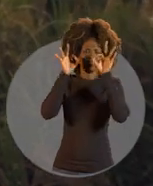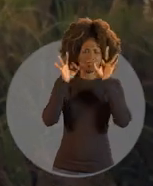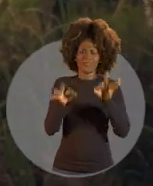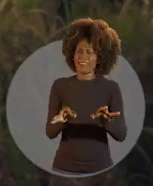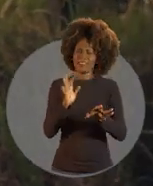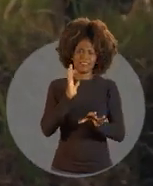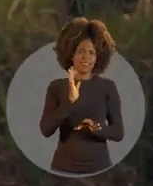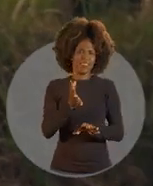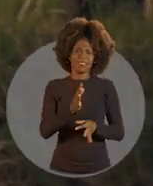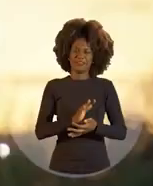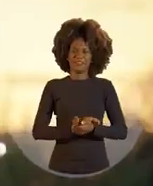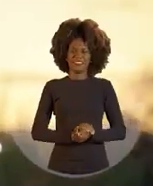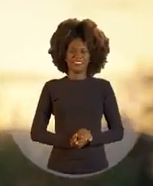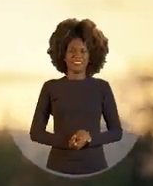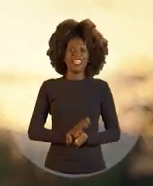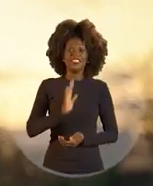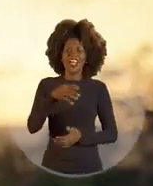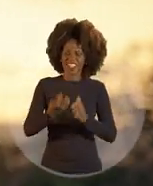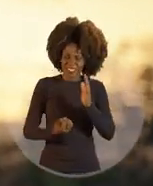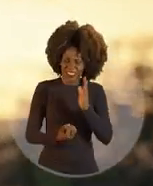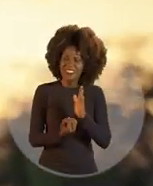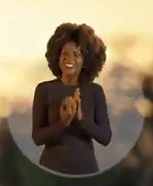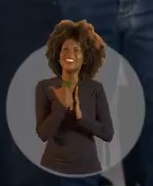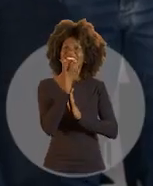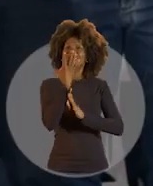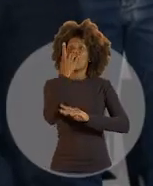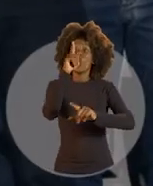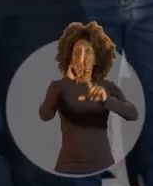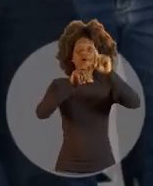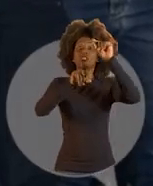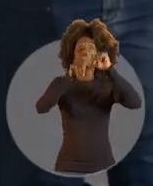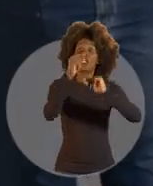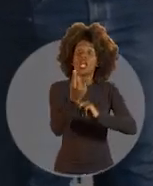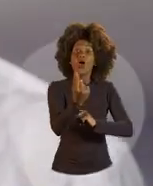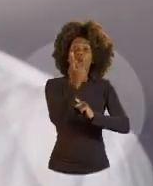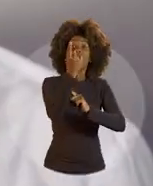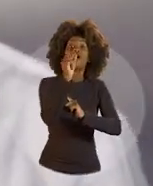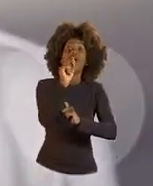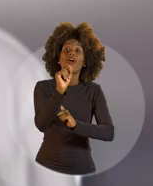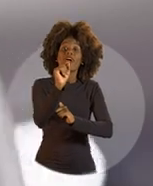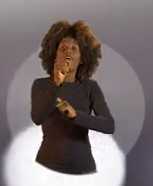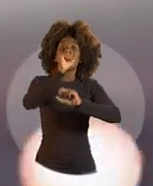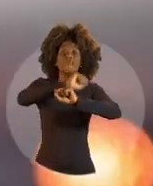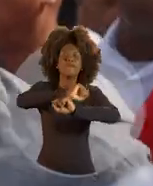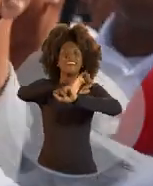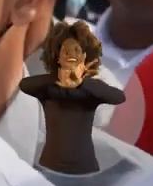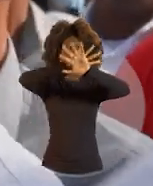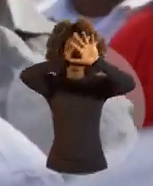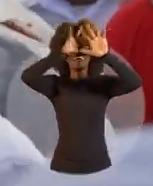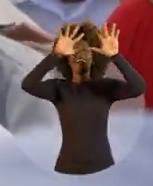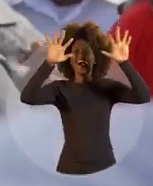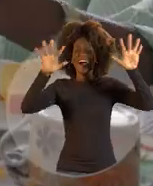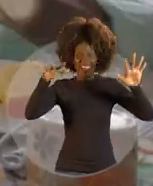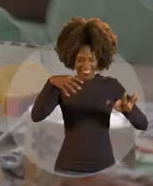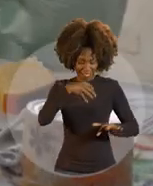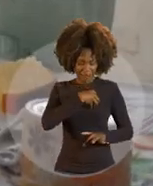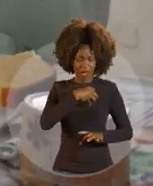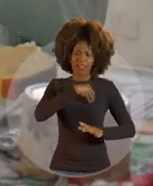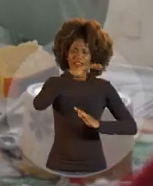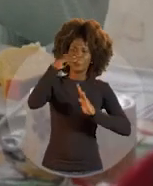hora dele. Já surgiu uma nova estrela e vai brilhar.